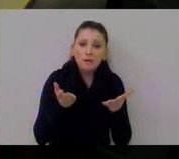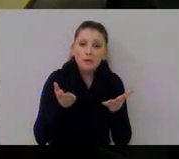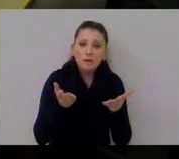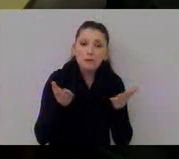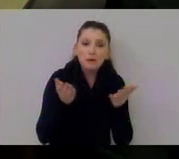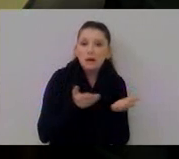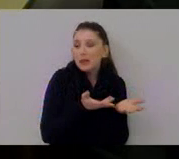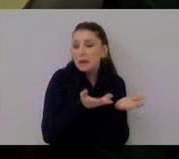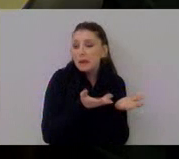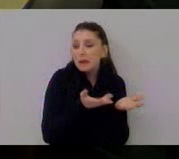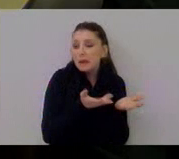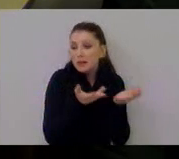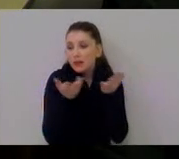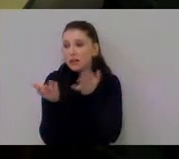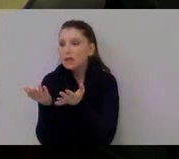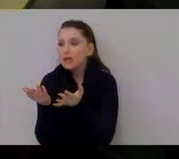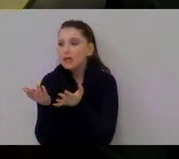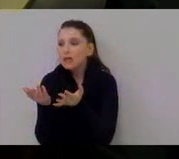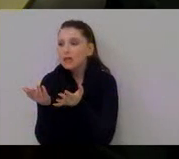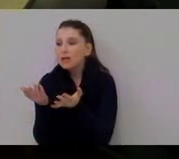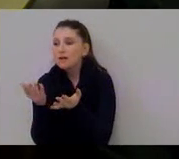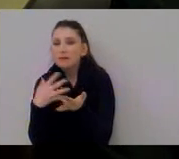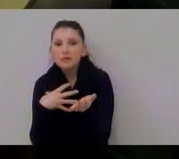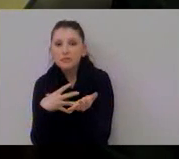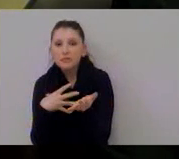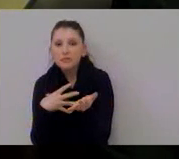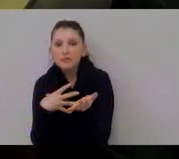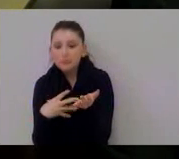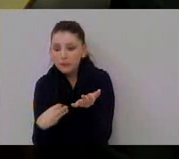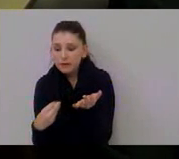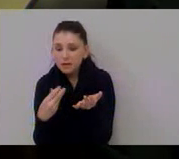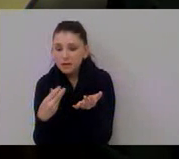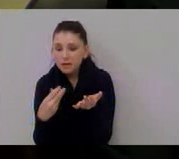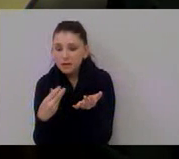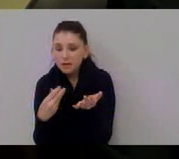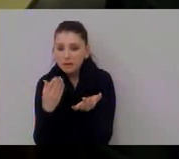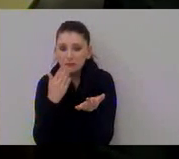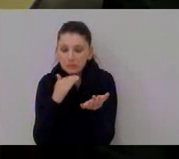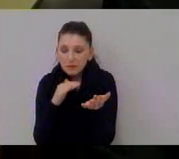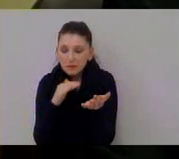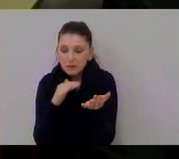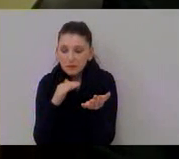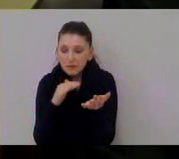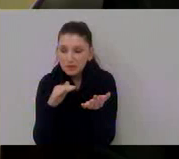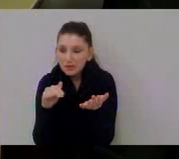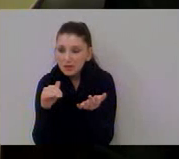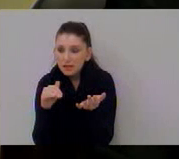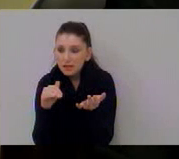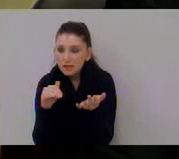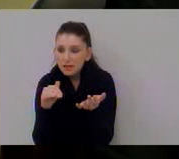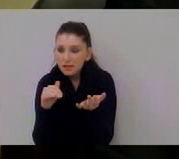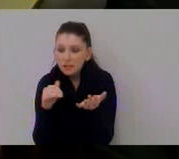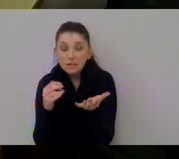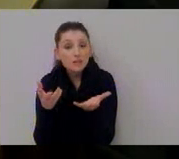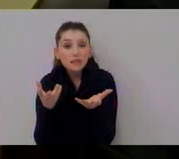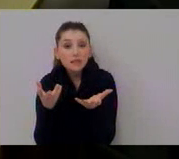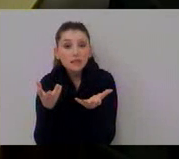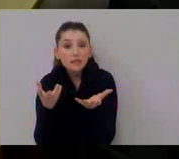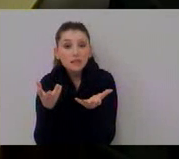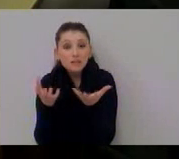lá, sempre querem passar por essa pracinha.